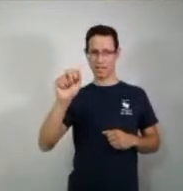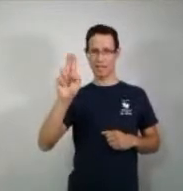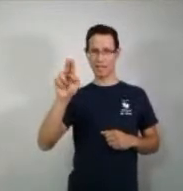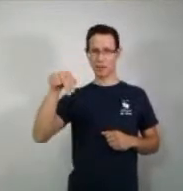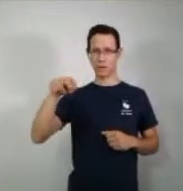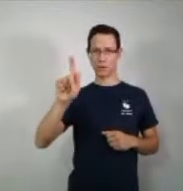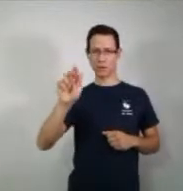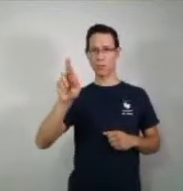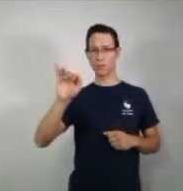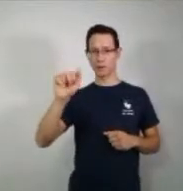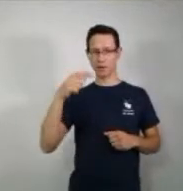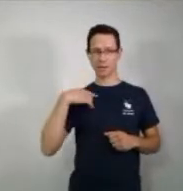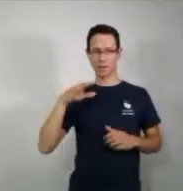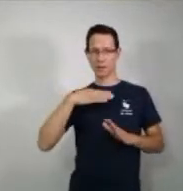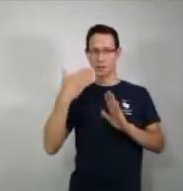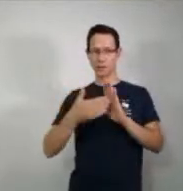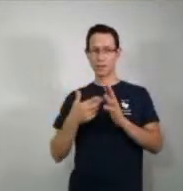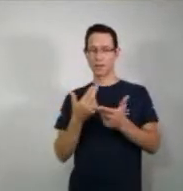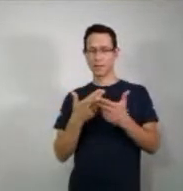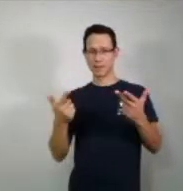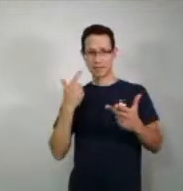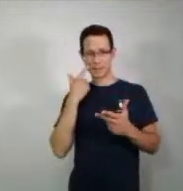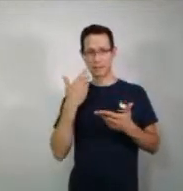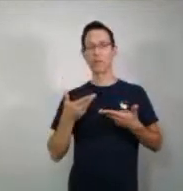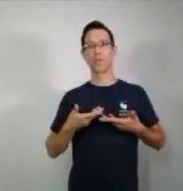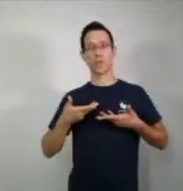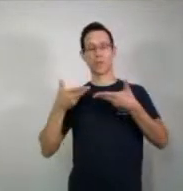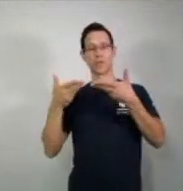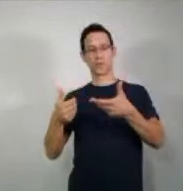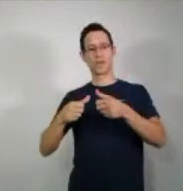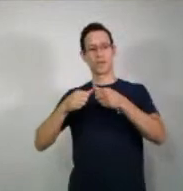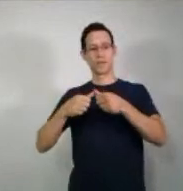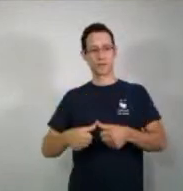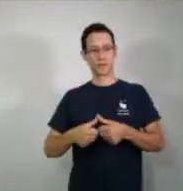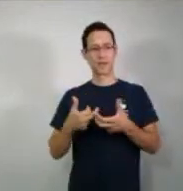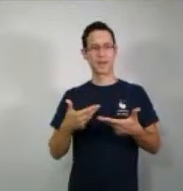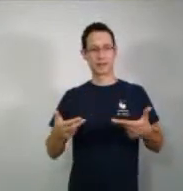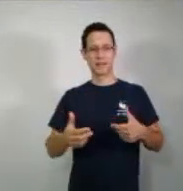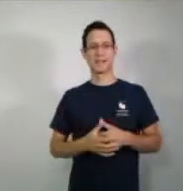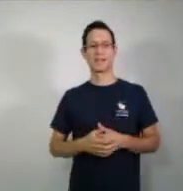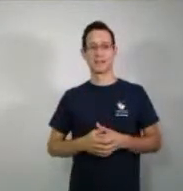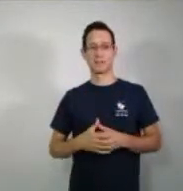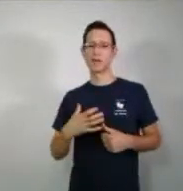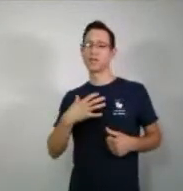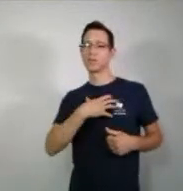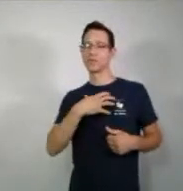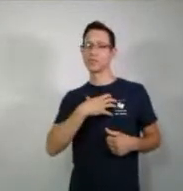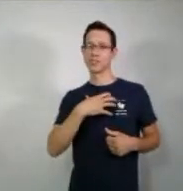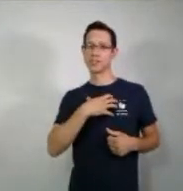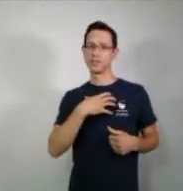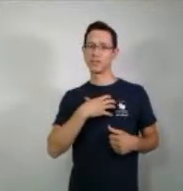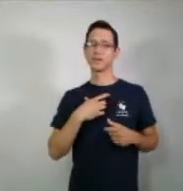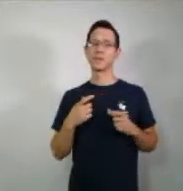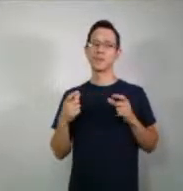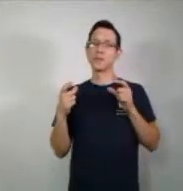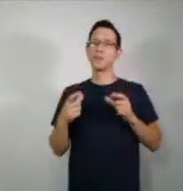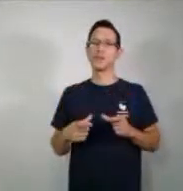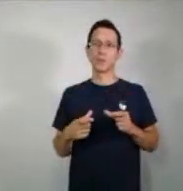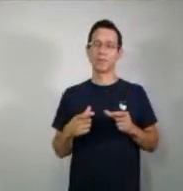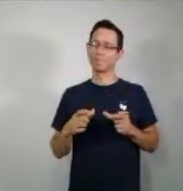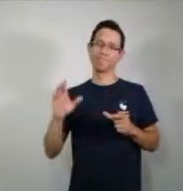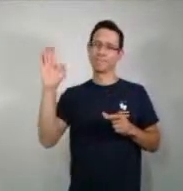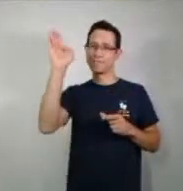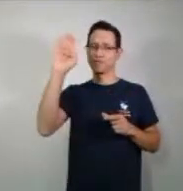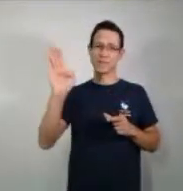toda a reverência, convida ele para ficar. Só que ele realmente sente que o lugar dele era o Brasil, né?